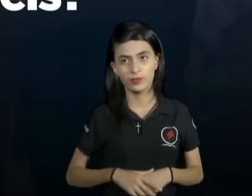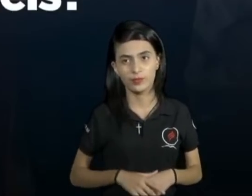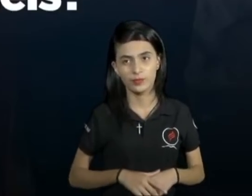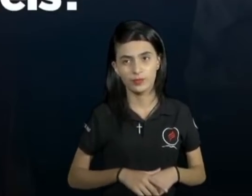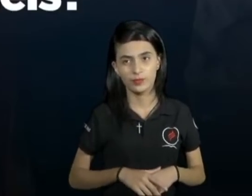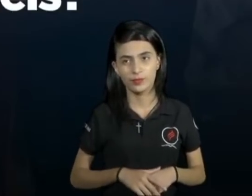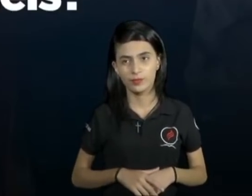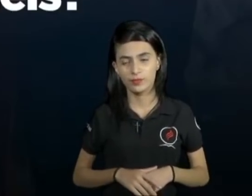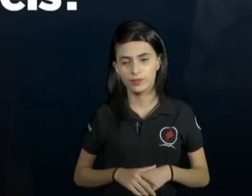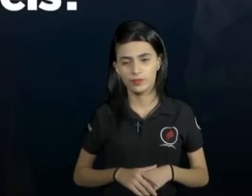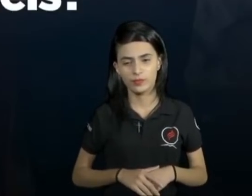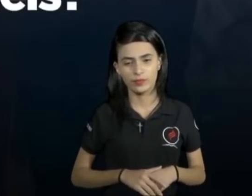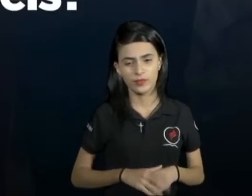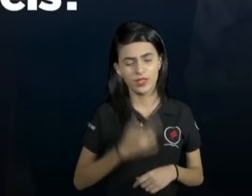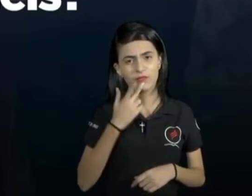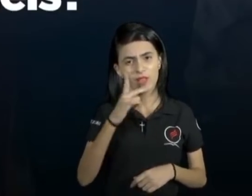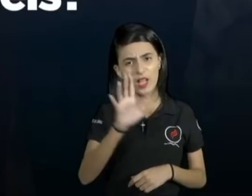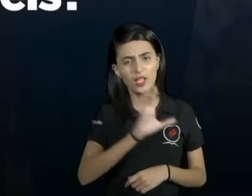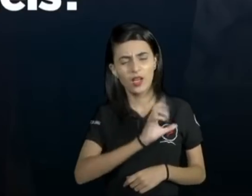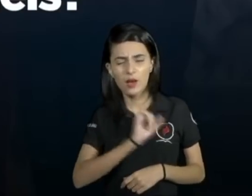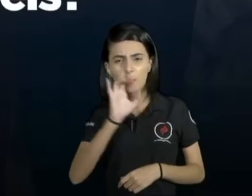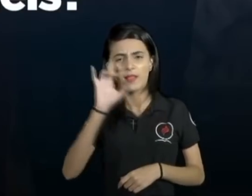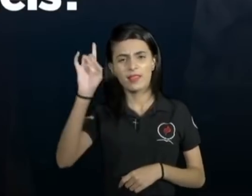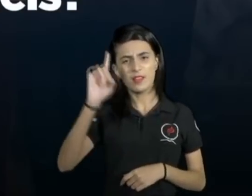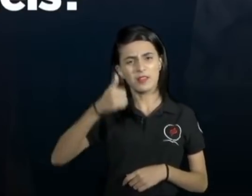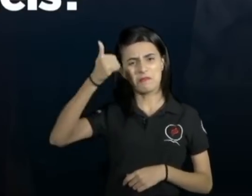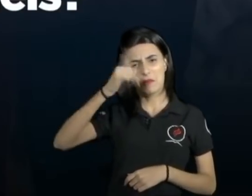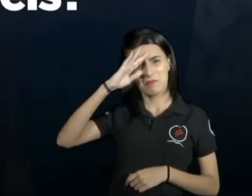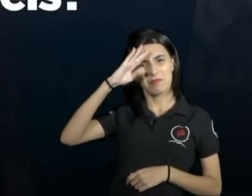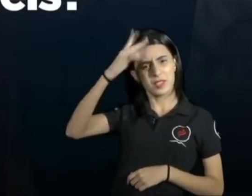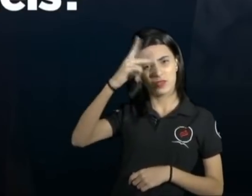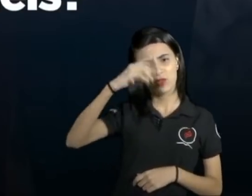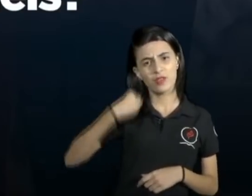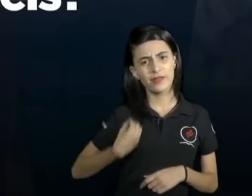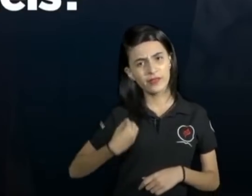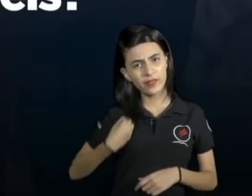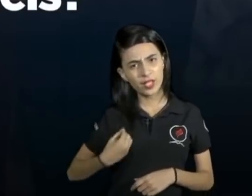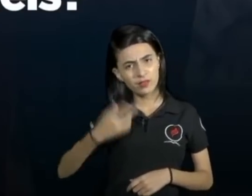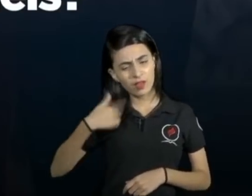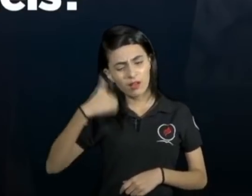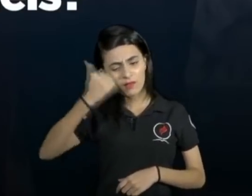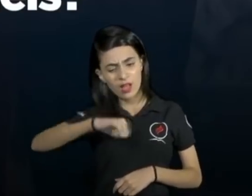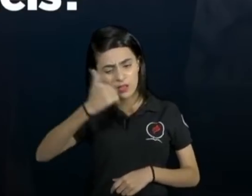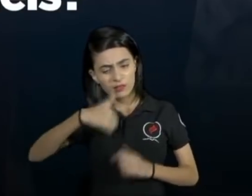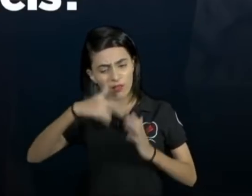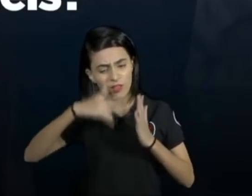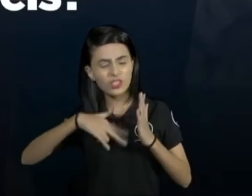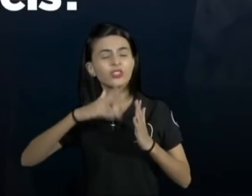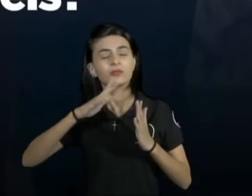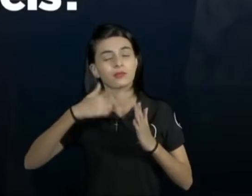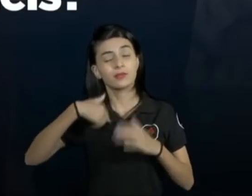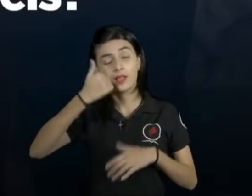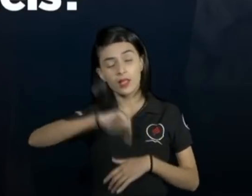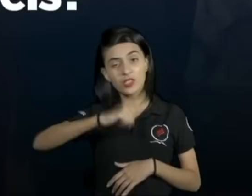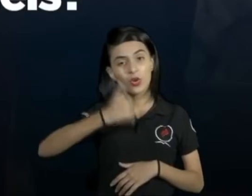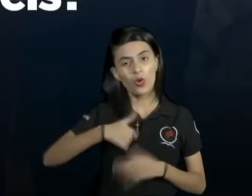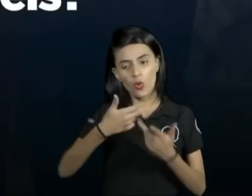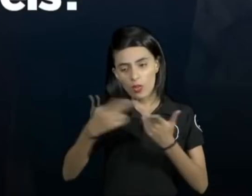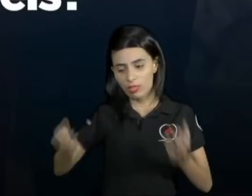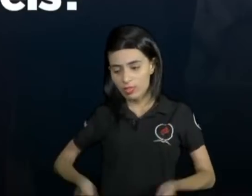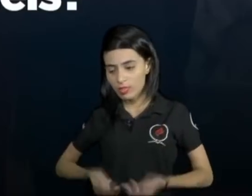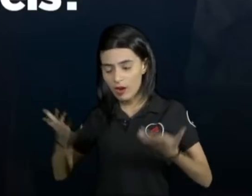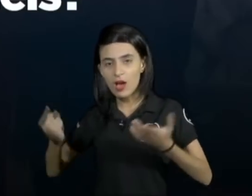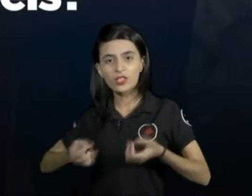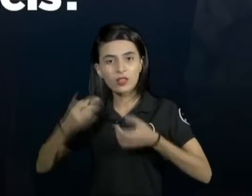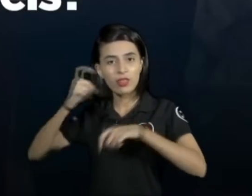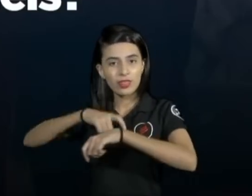você diz que ama a Deus e que ele ocupa o primeiro lugar na sua vida você já analisou Quanto tempo você gasta com coisas fúteis